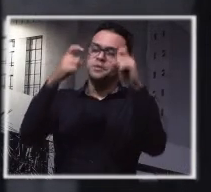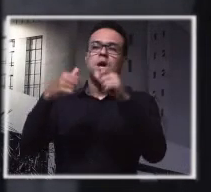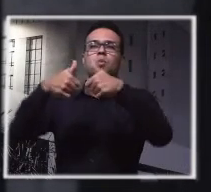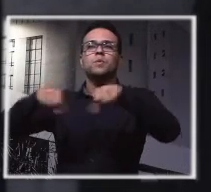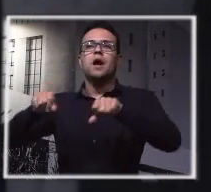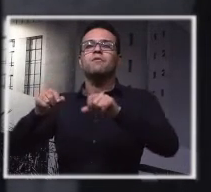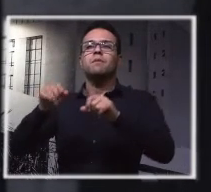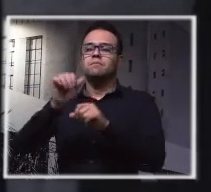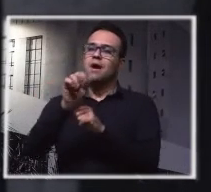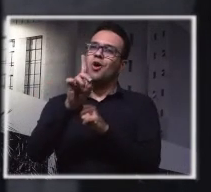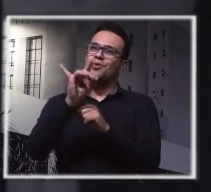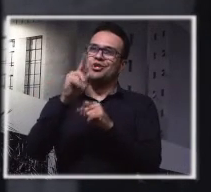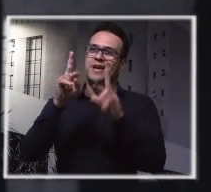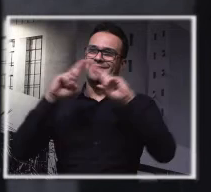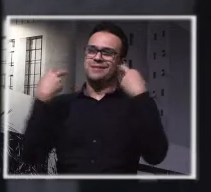fazendo uma audiência